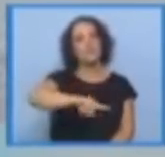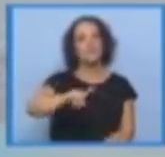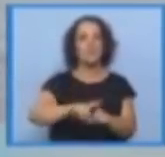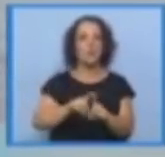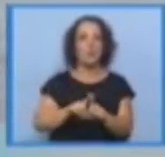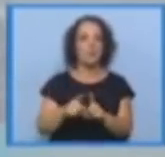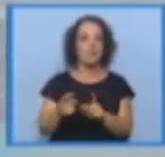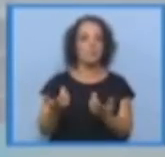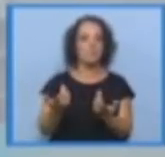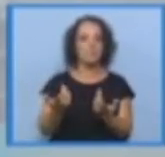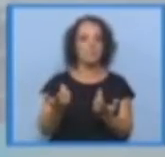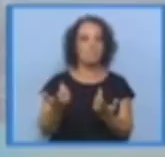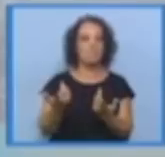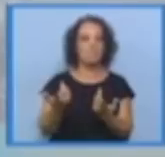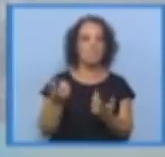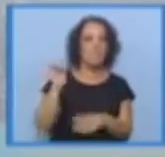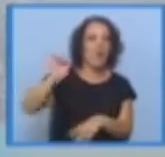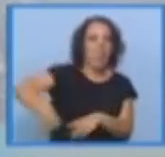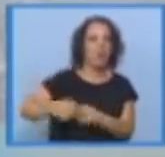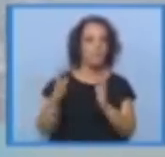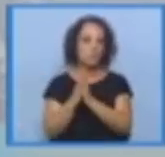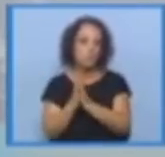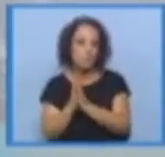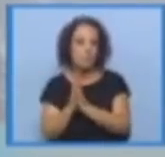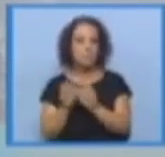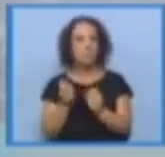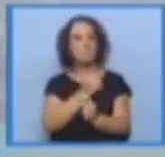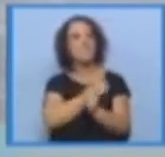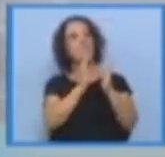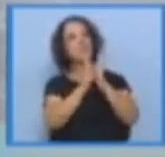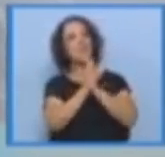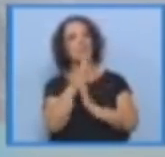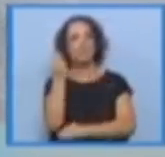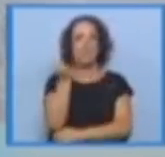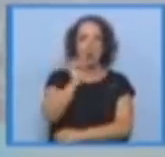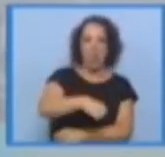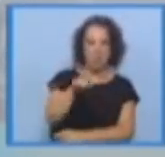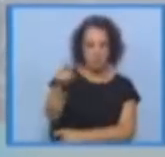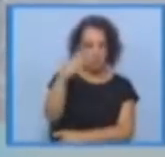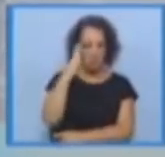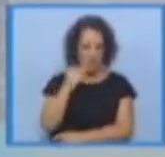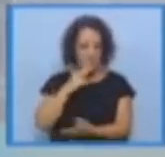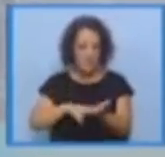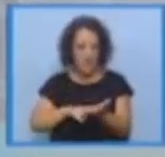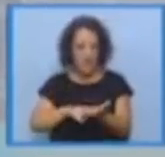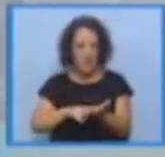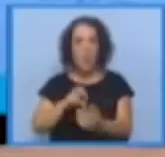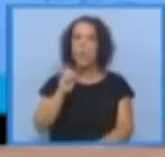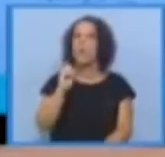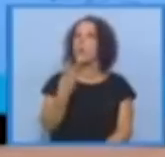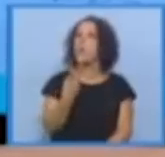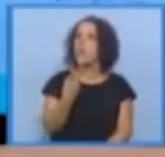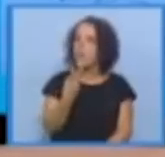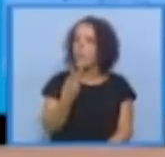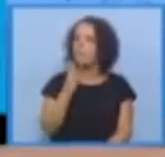costas voltadas para a religião, nomeadamente, e para as igrejas, acha que é verdade? Ou é necessária de quem